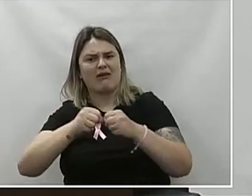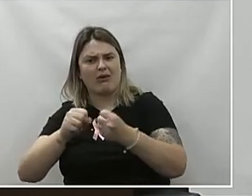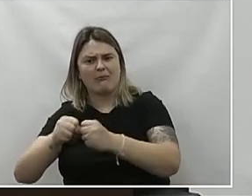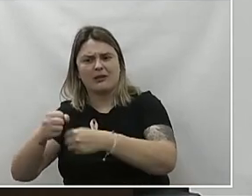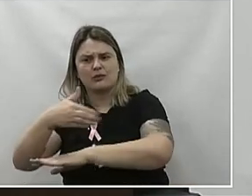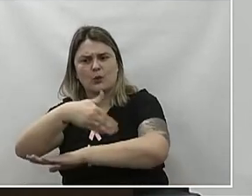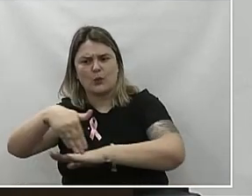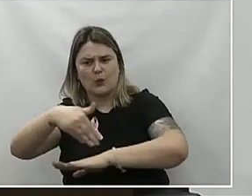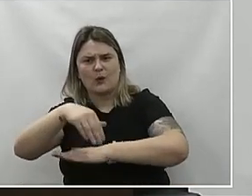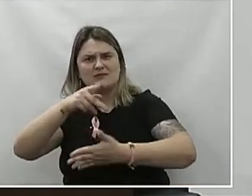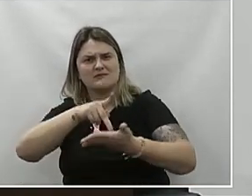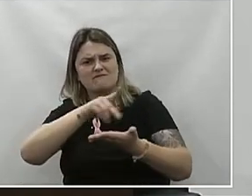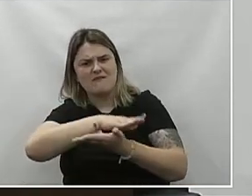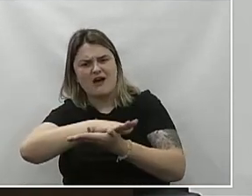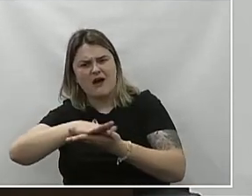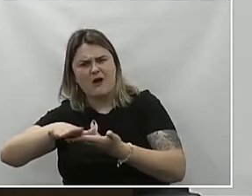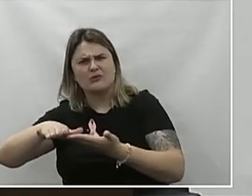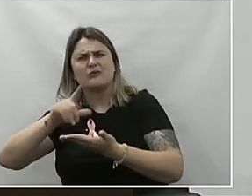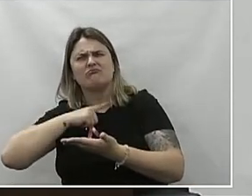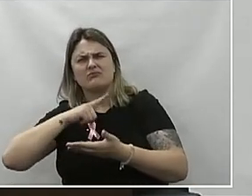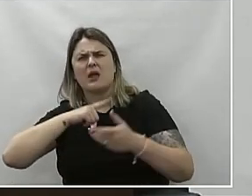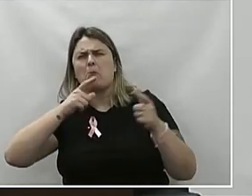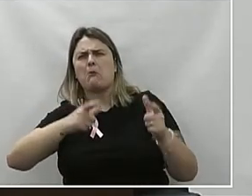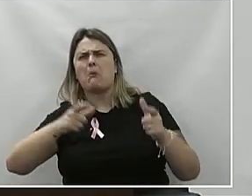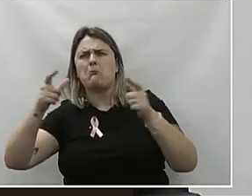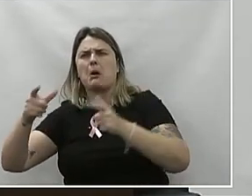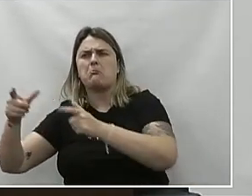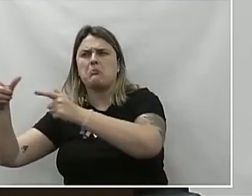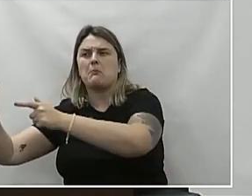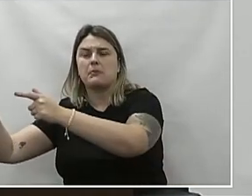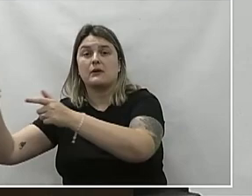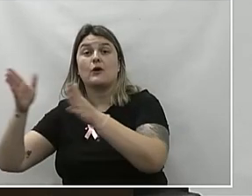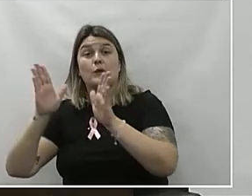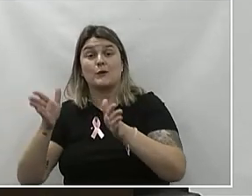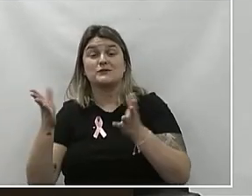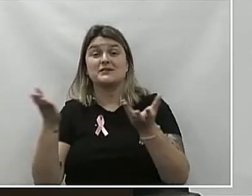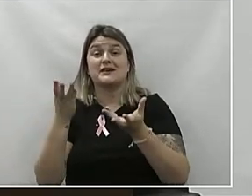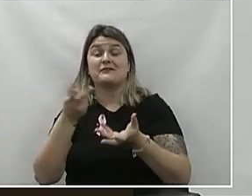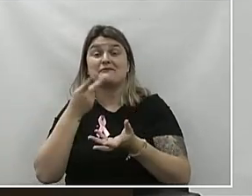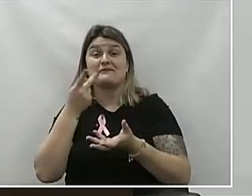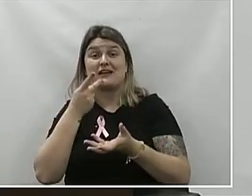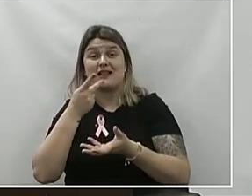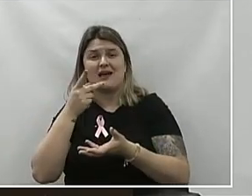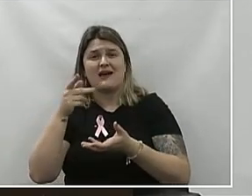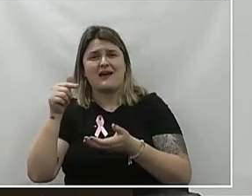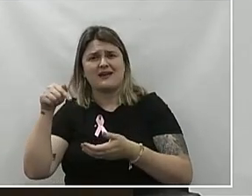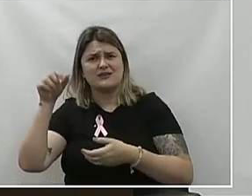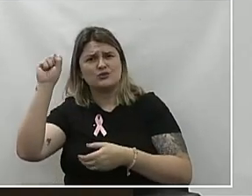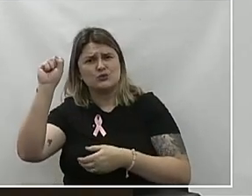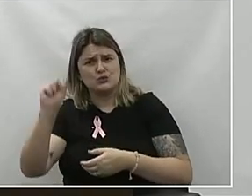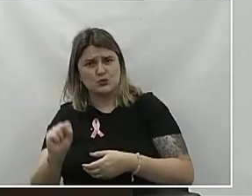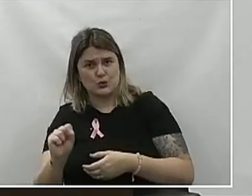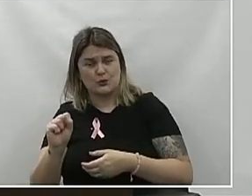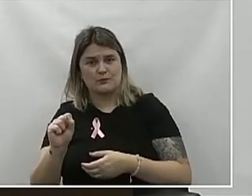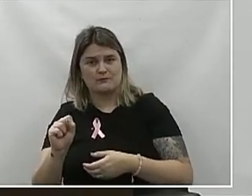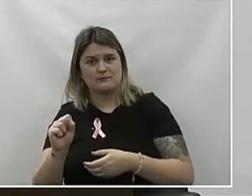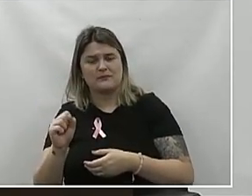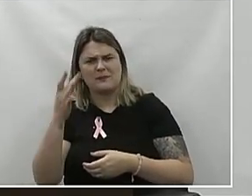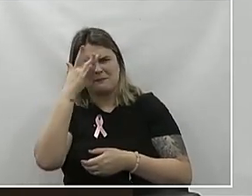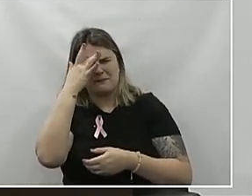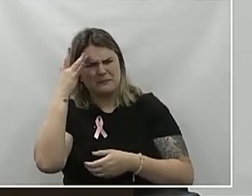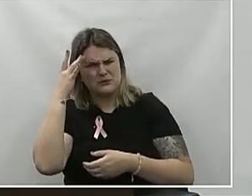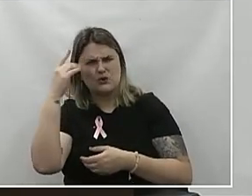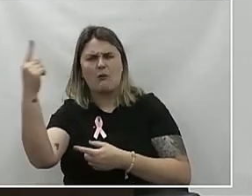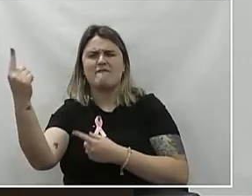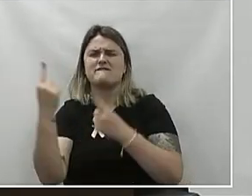faltas União da Vitória em diversas regiões da cidade mas hoje quero falar especificamente da Região Sul onde eu fui procurado